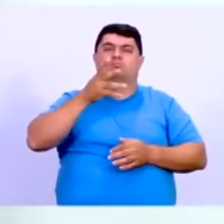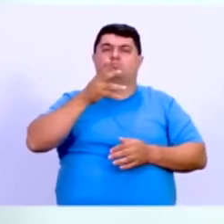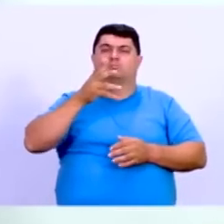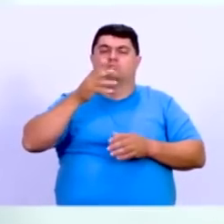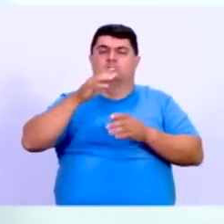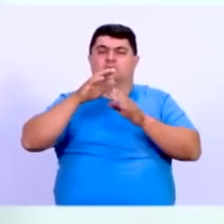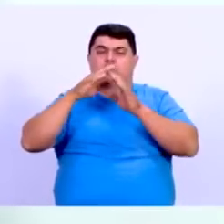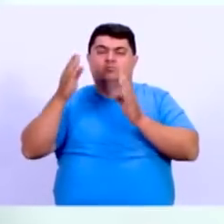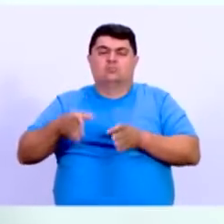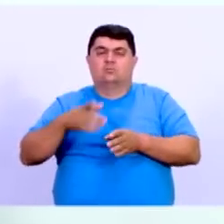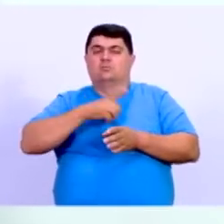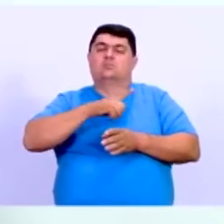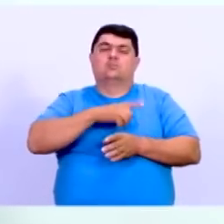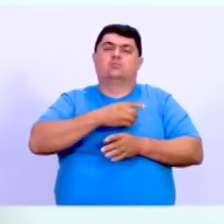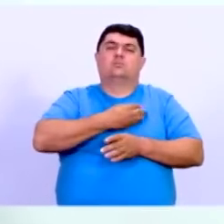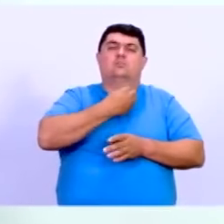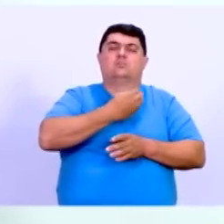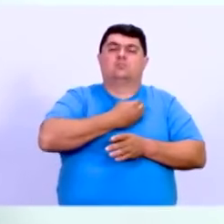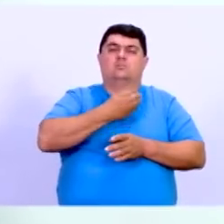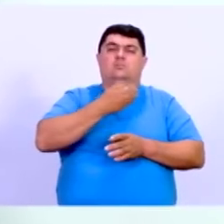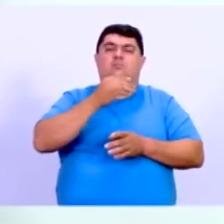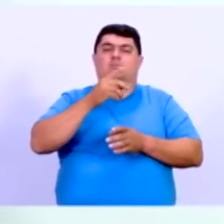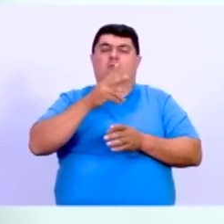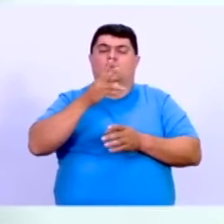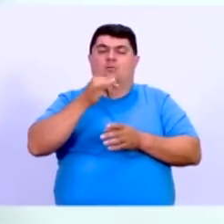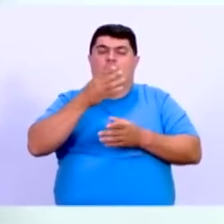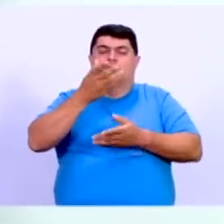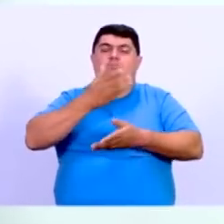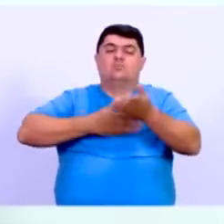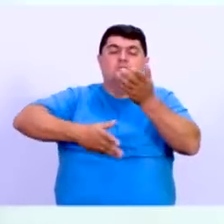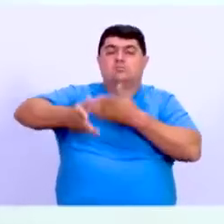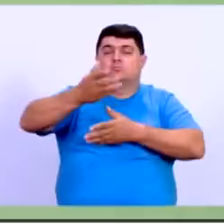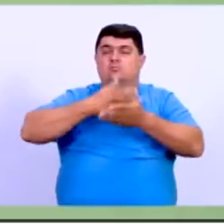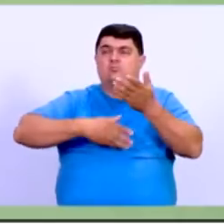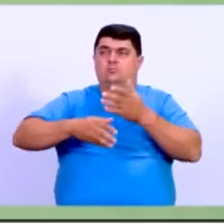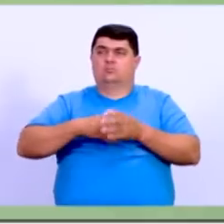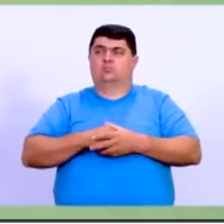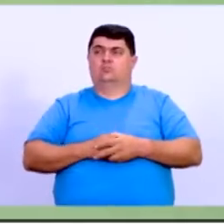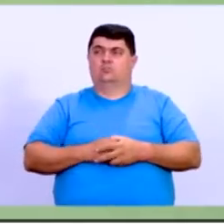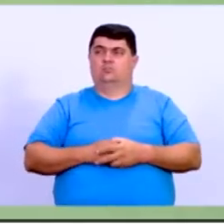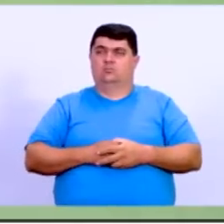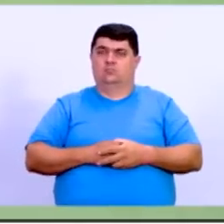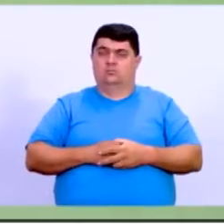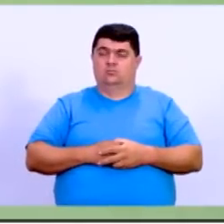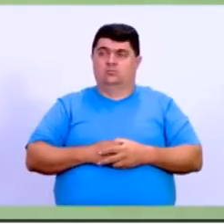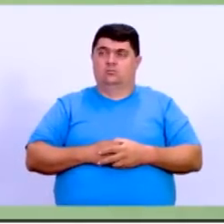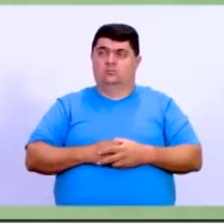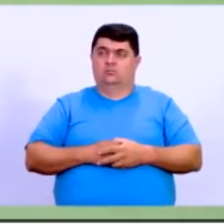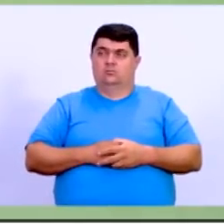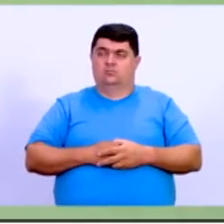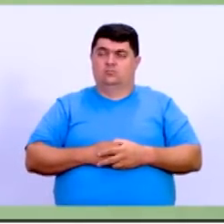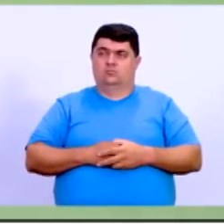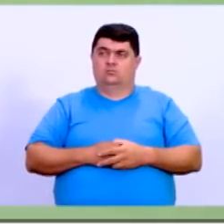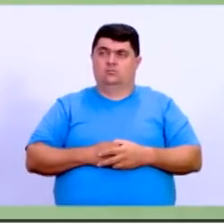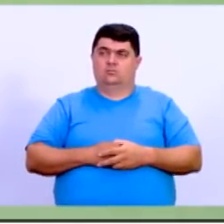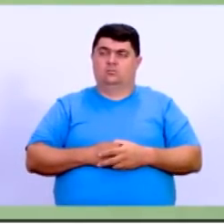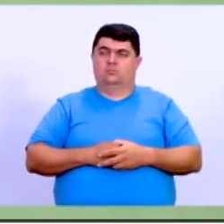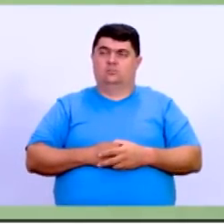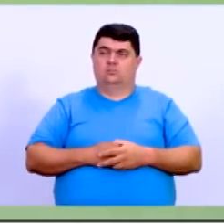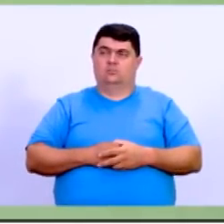aqui, ela seja a máquina que vai transmitir, né? Transmissão e a recepção.